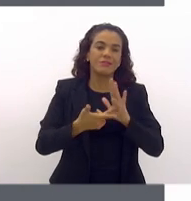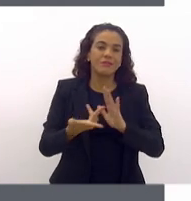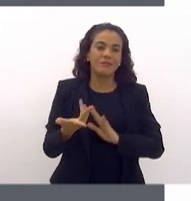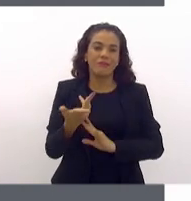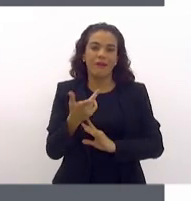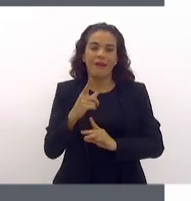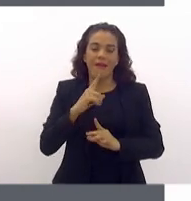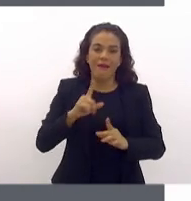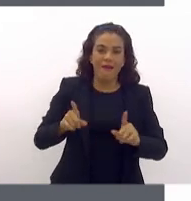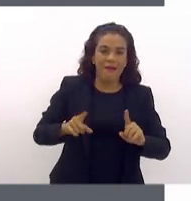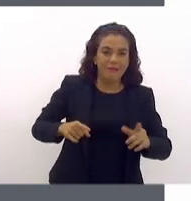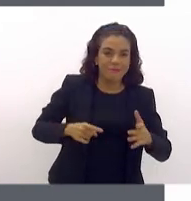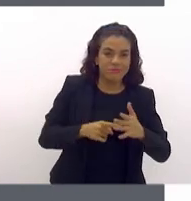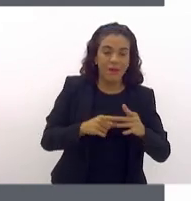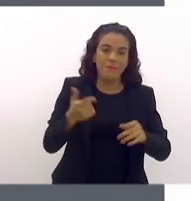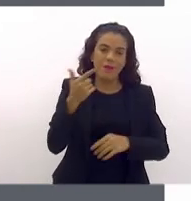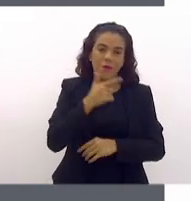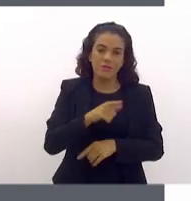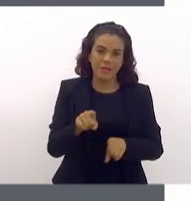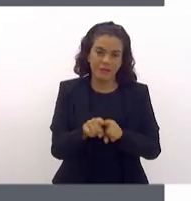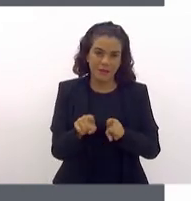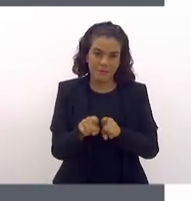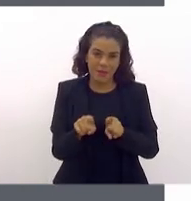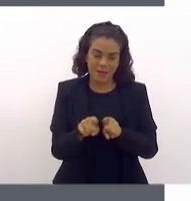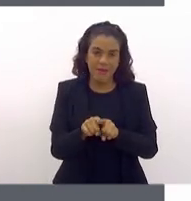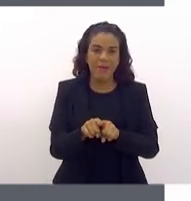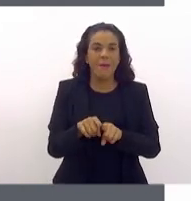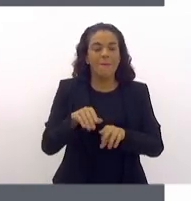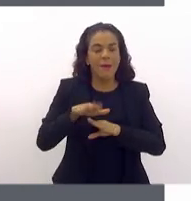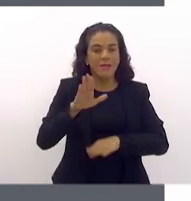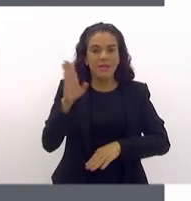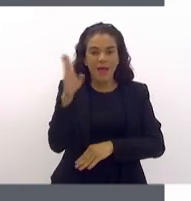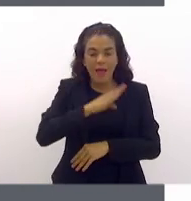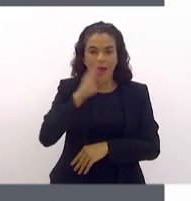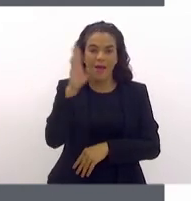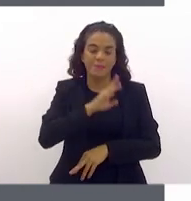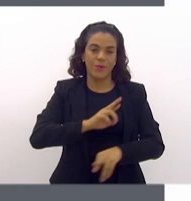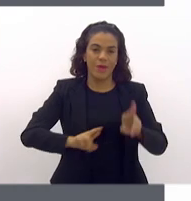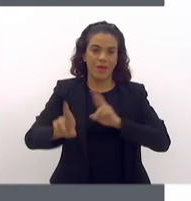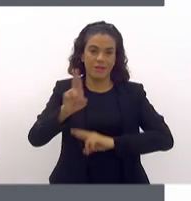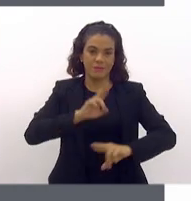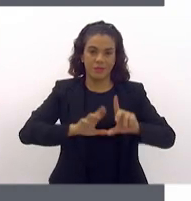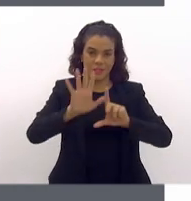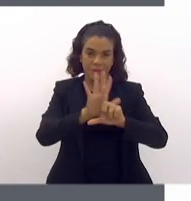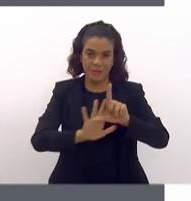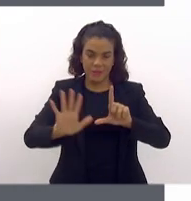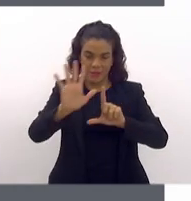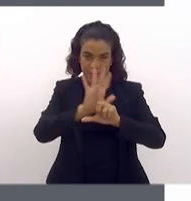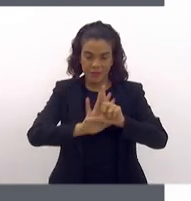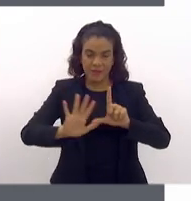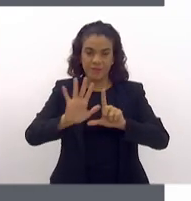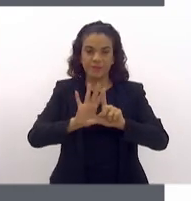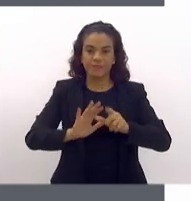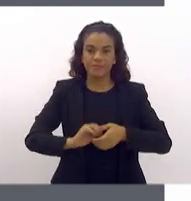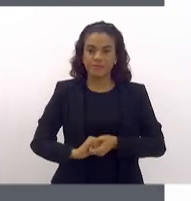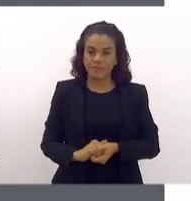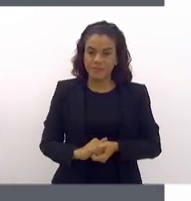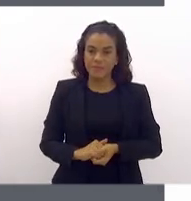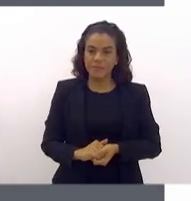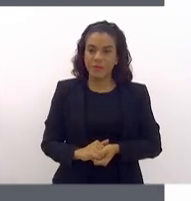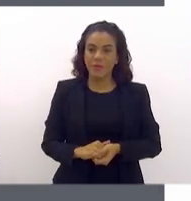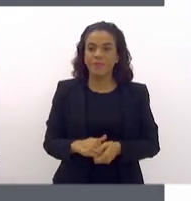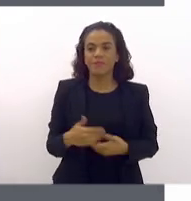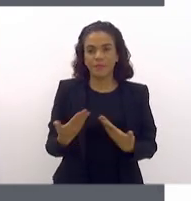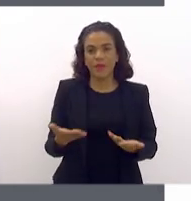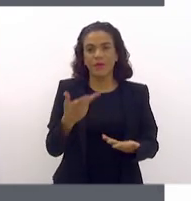nessa internet, mas que conseguem, de forma mais ágil, uma resposta das plataformas para disponibilizar esse tipo de conteúdo. Mas,